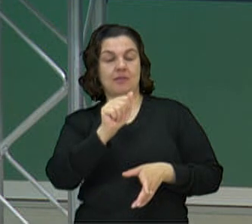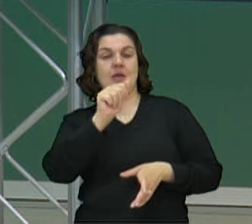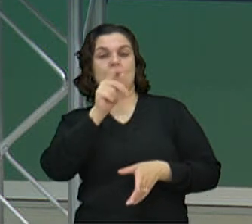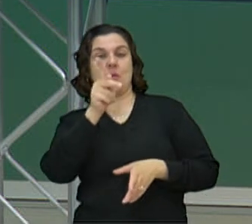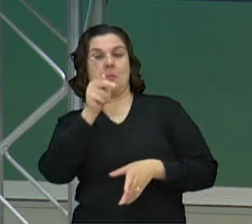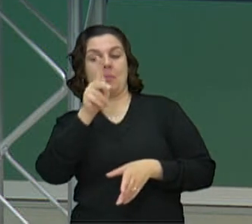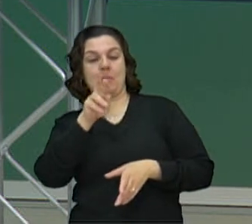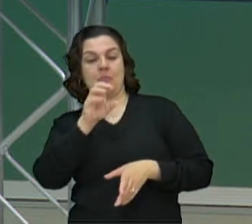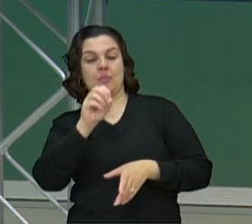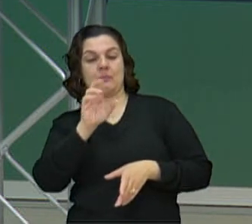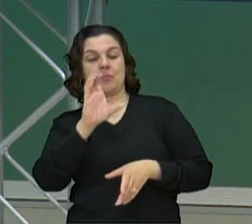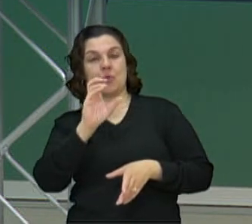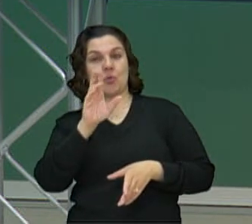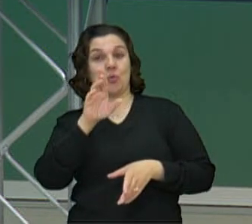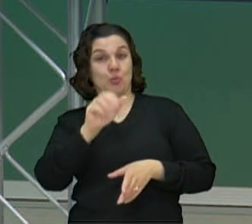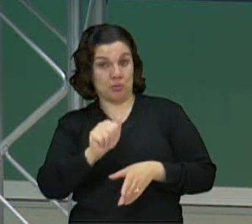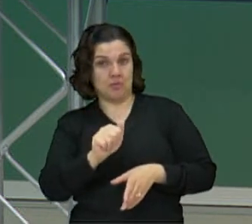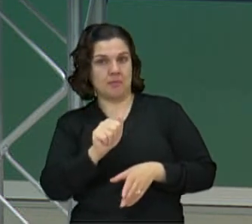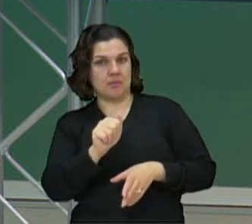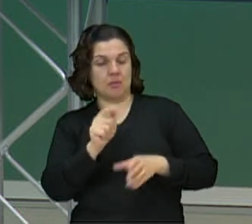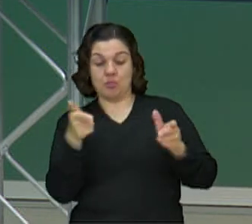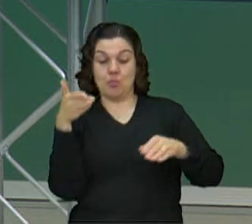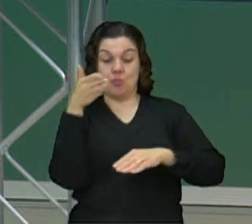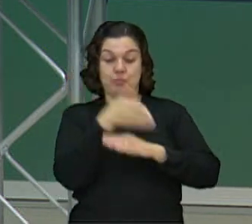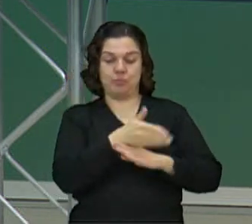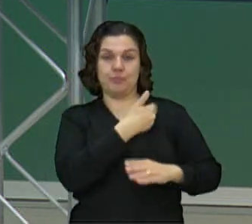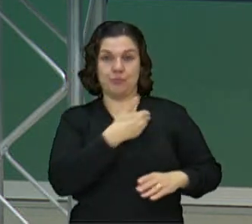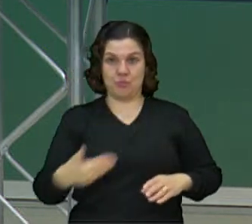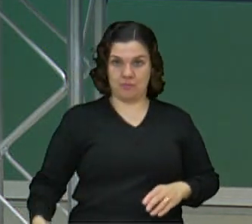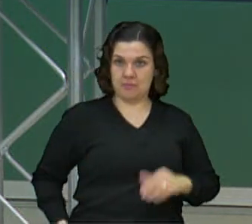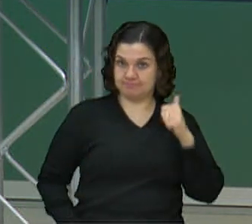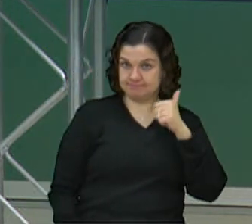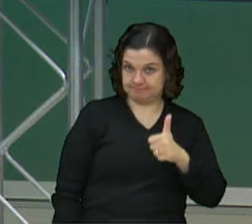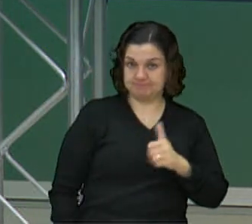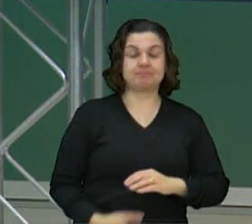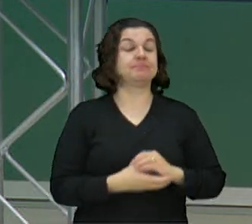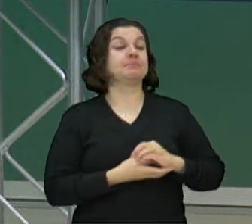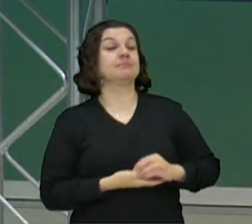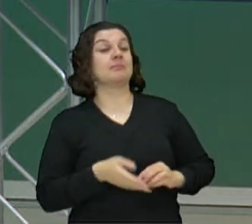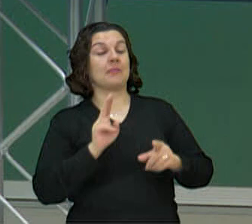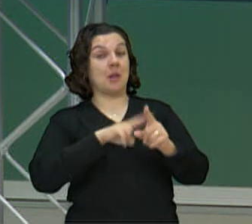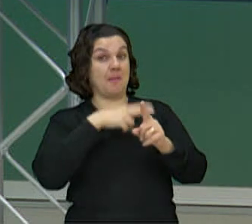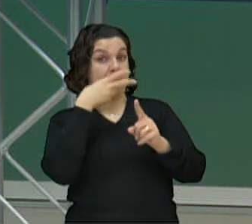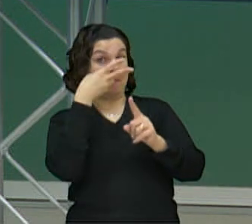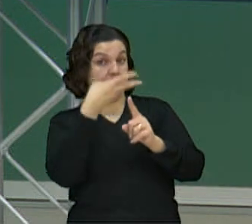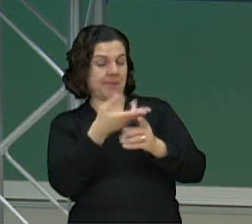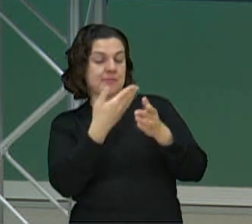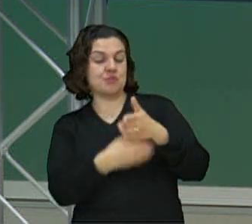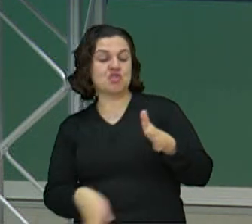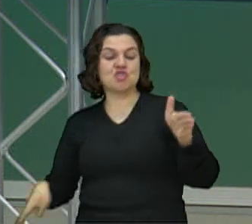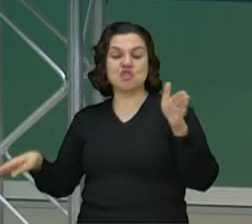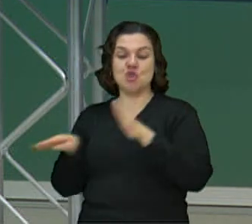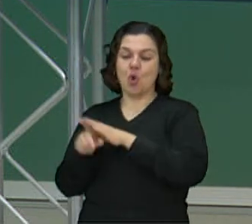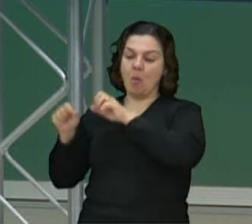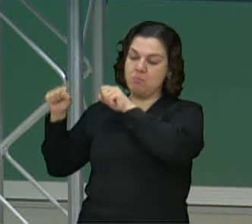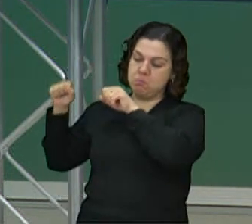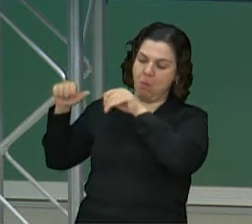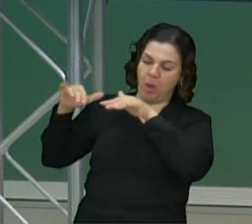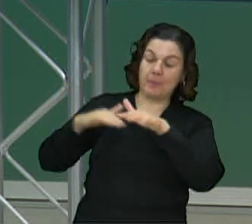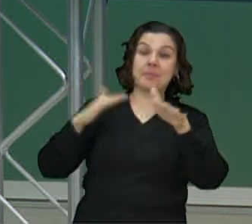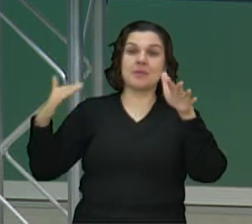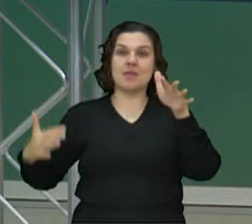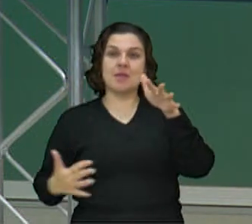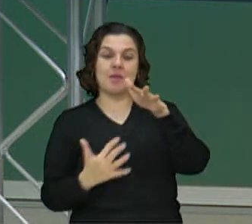sem interferência do governo. Ainda, a chegada de milhões de